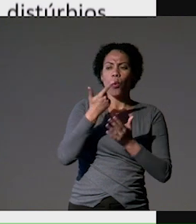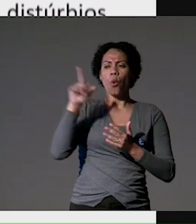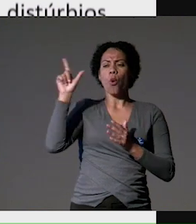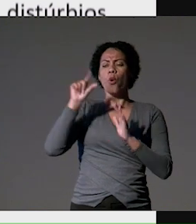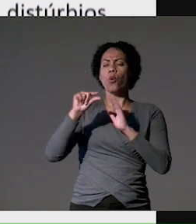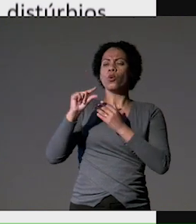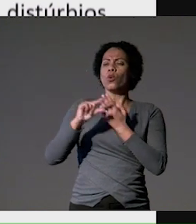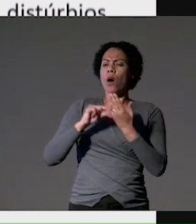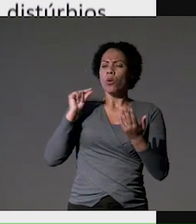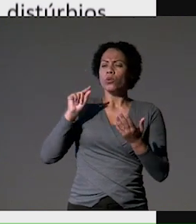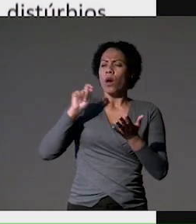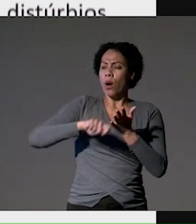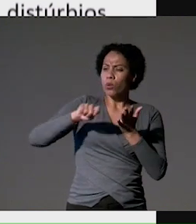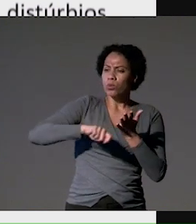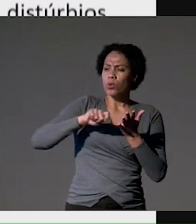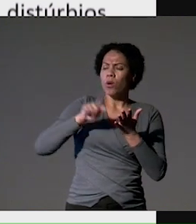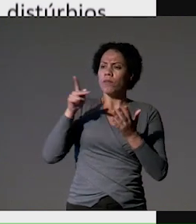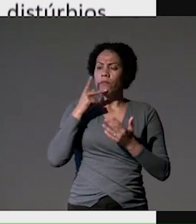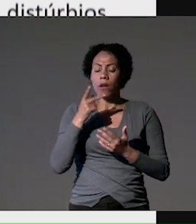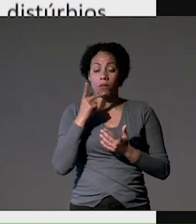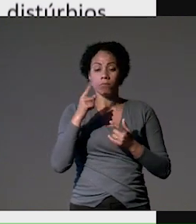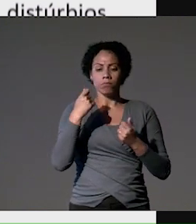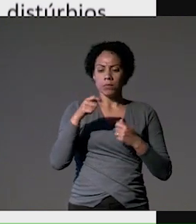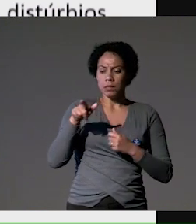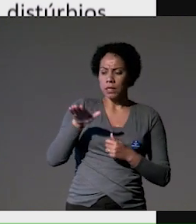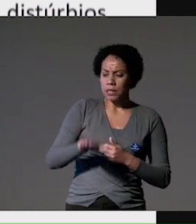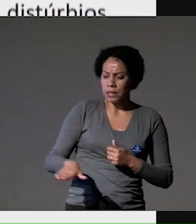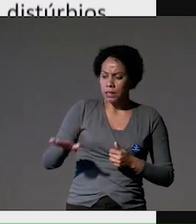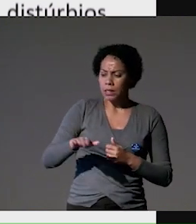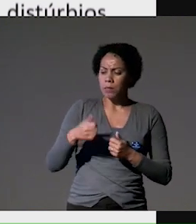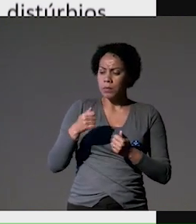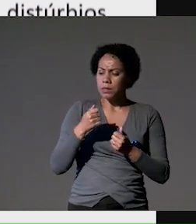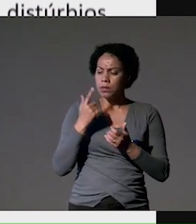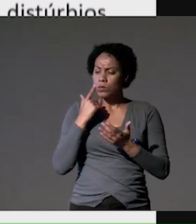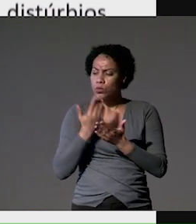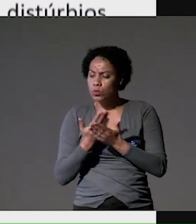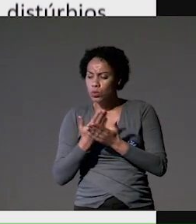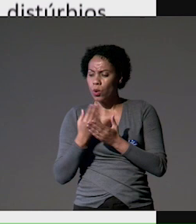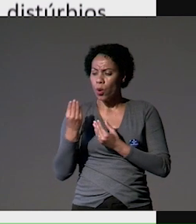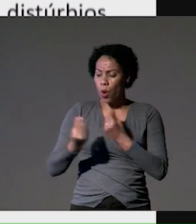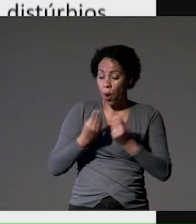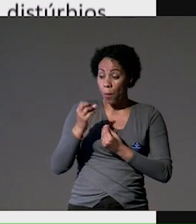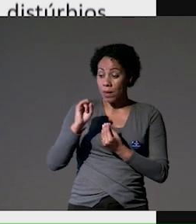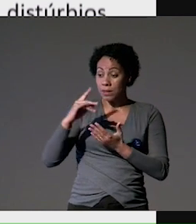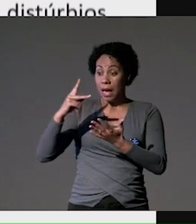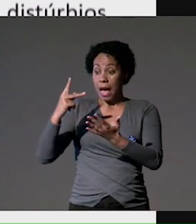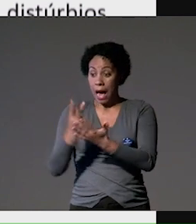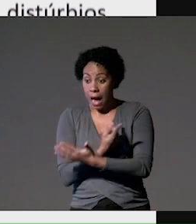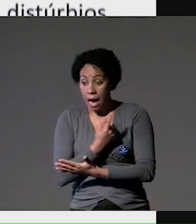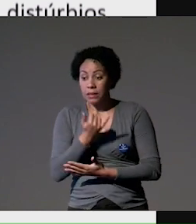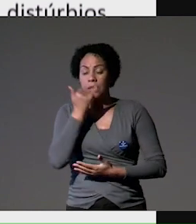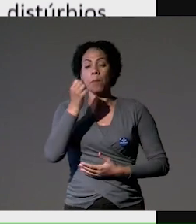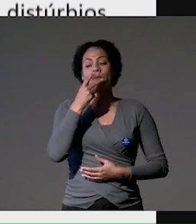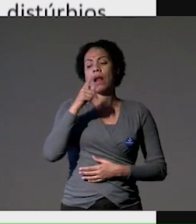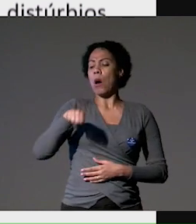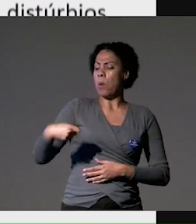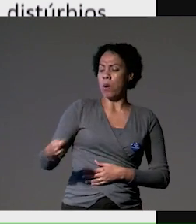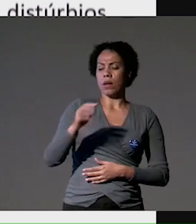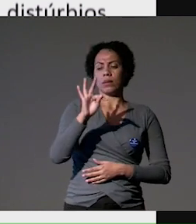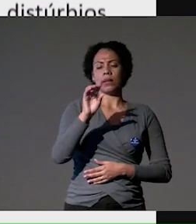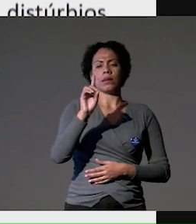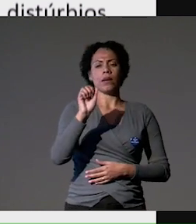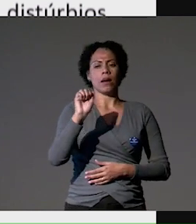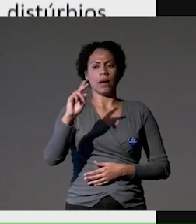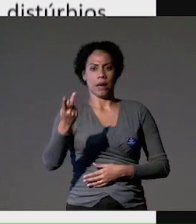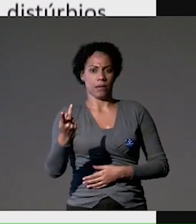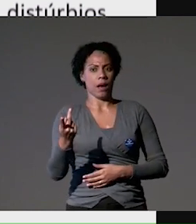apontavam que problemas no sono poderiam fazer uma criança até ser diagnosticada equivocadamente como se tivesse TDAH. Porque, diferente